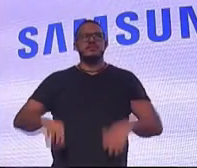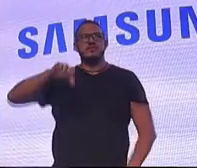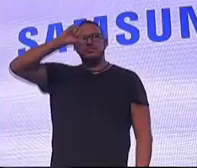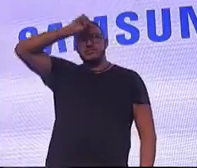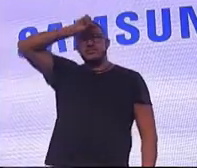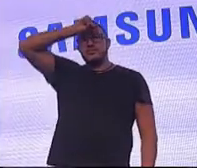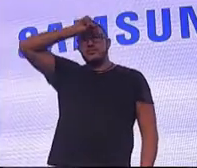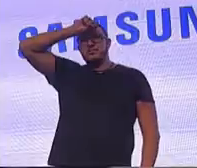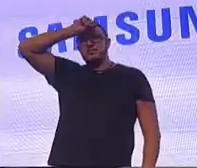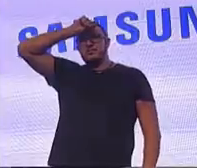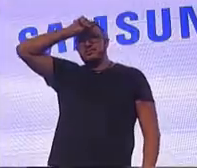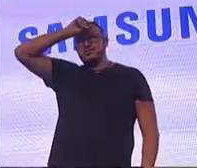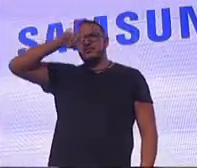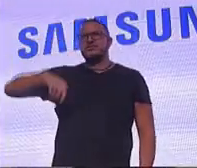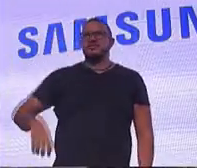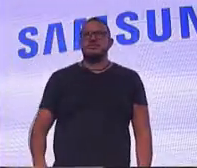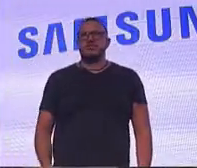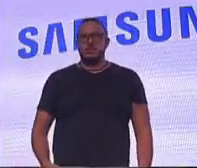Samsung, levanta a mão.